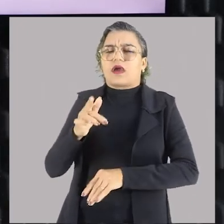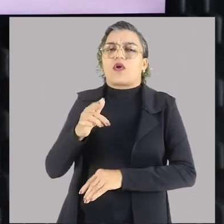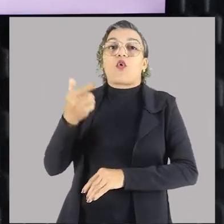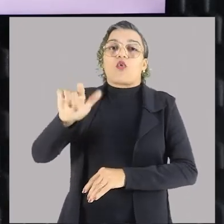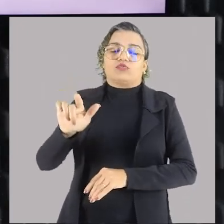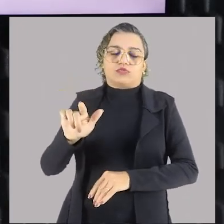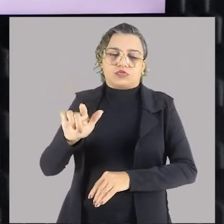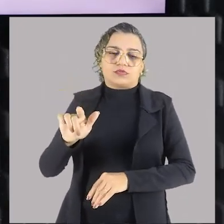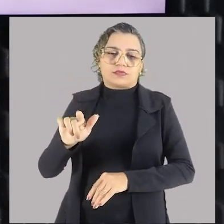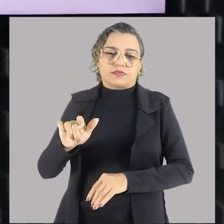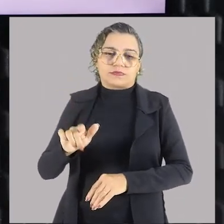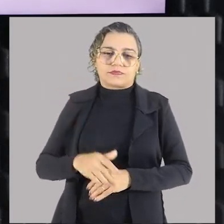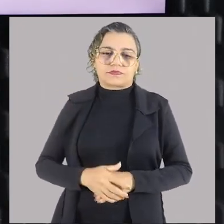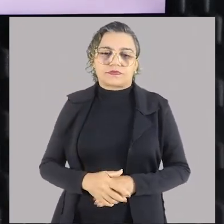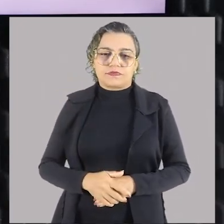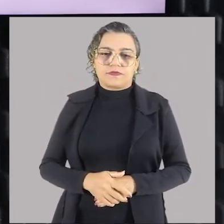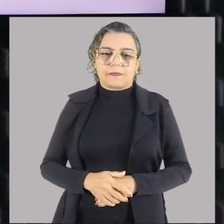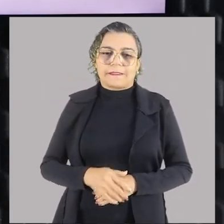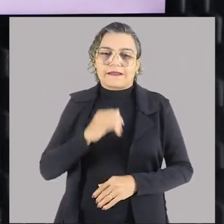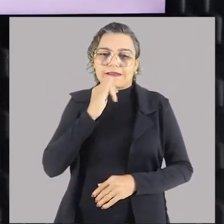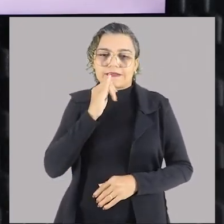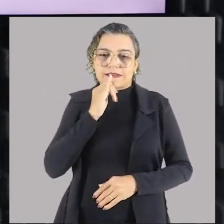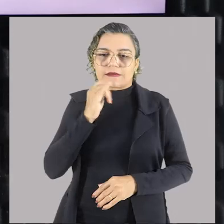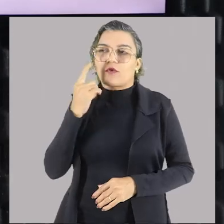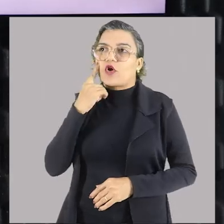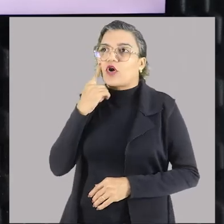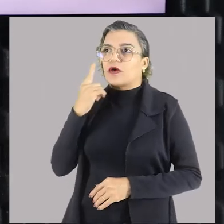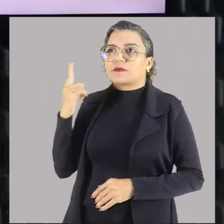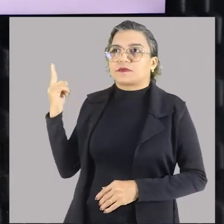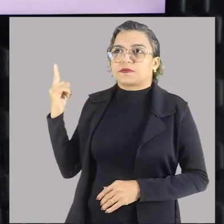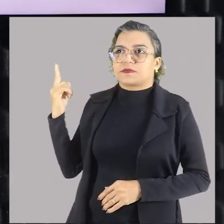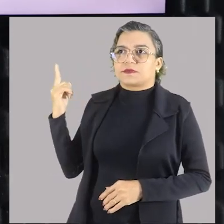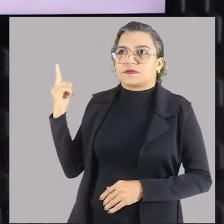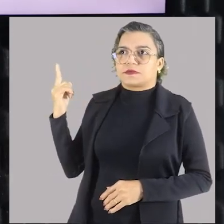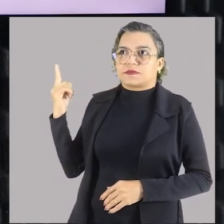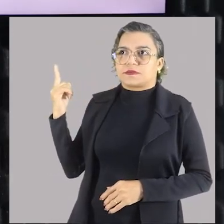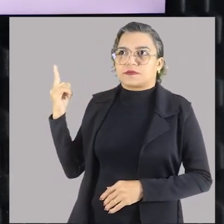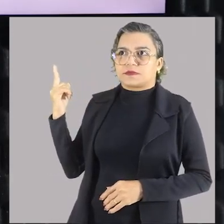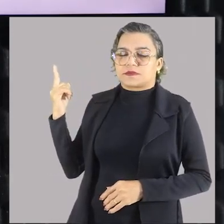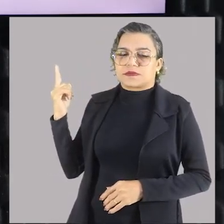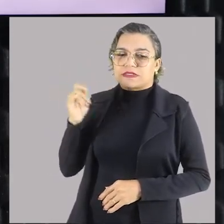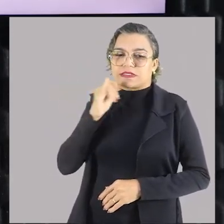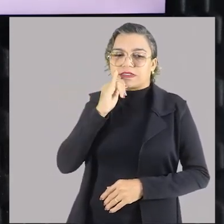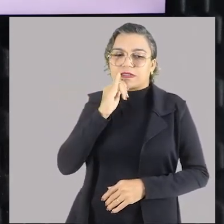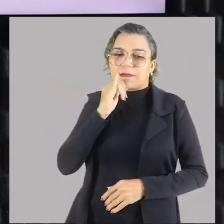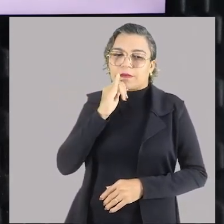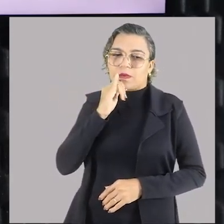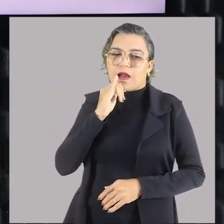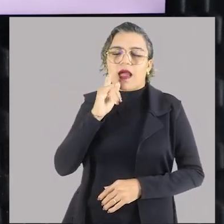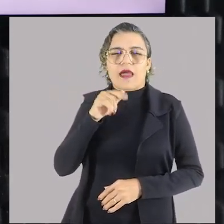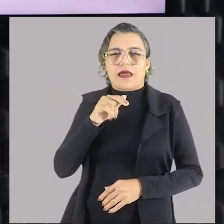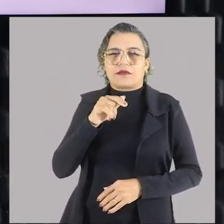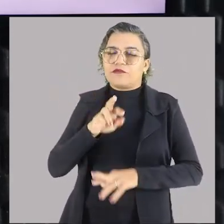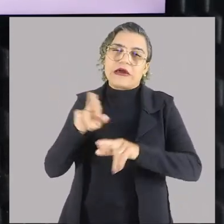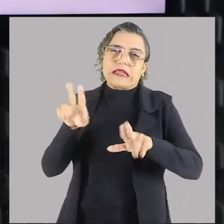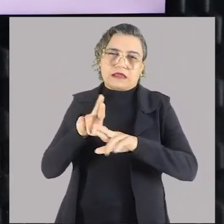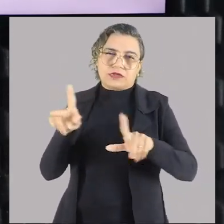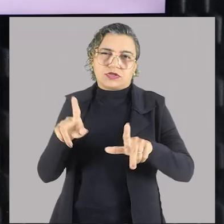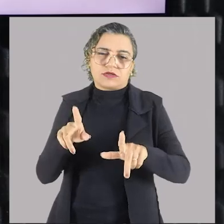UP, tá? App, quando a gente fala de aplicativo, aí é o app, tá? A sigla. Então,